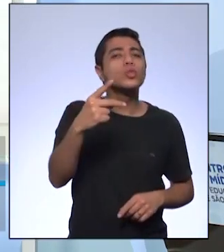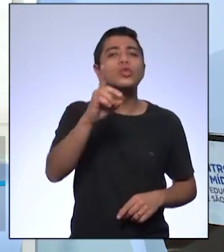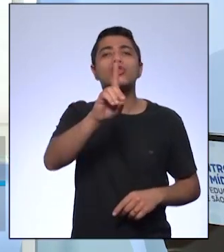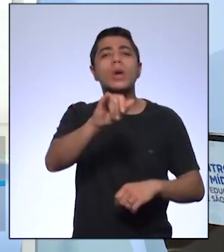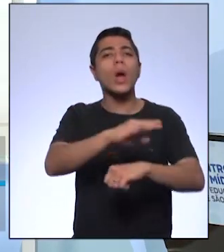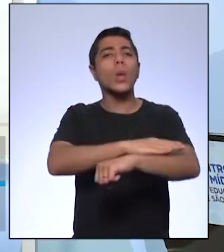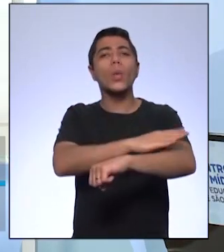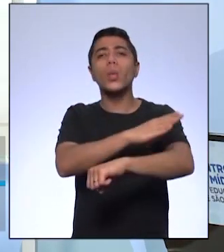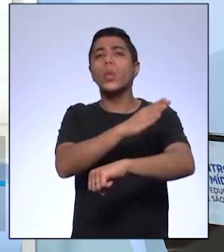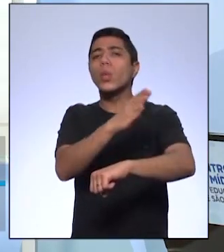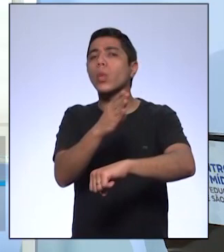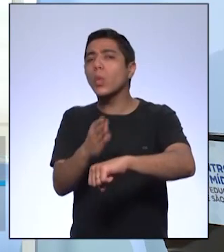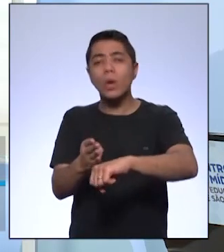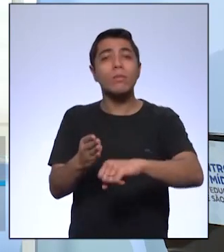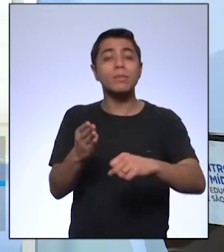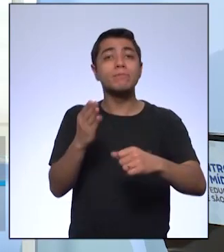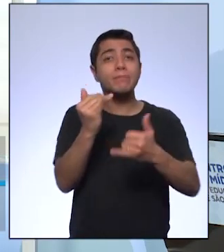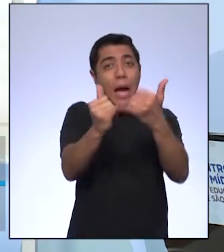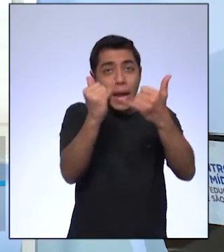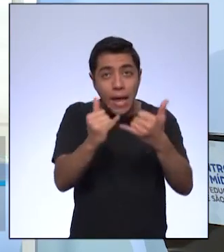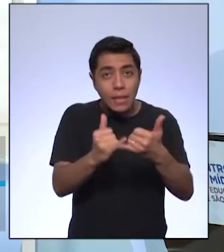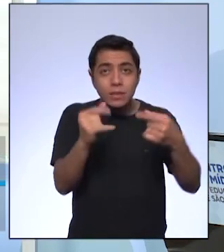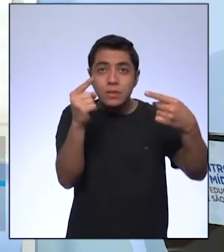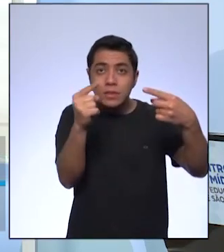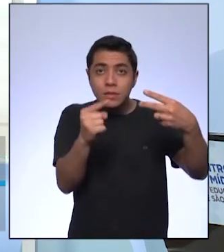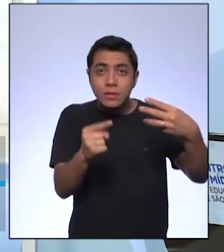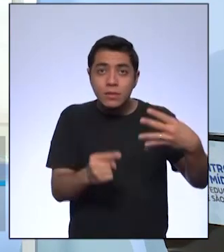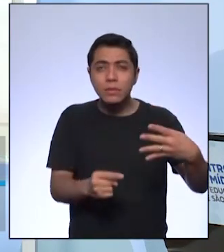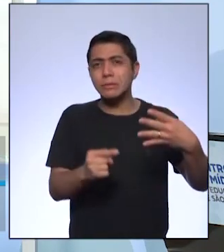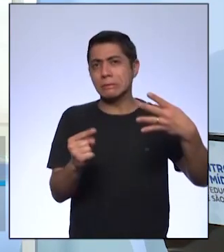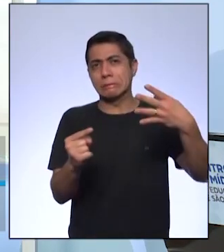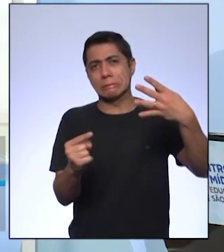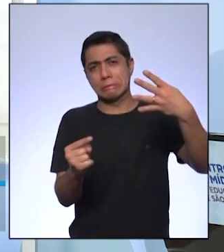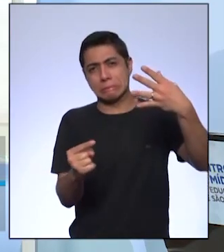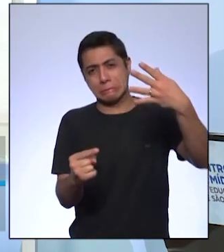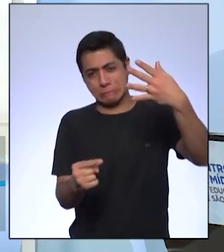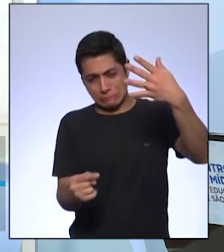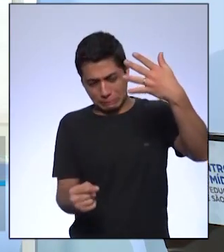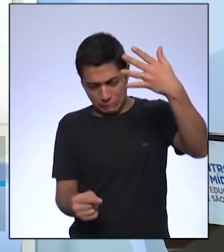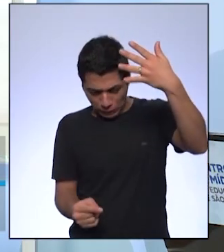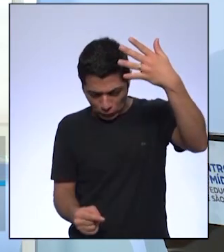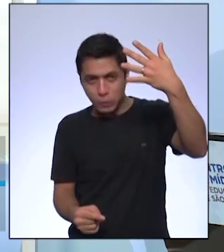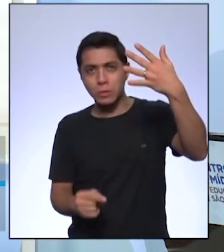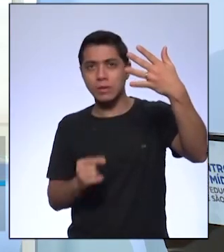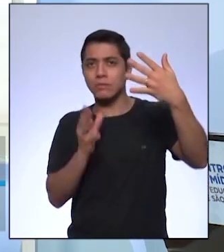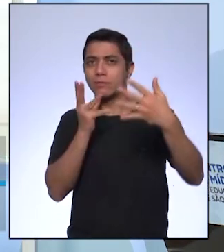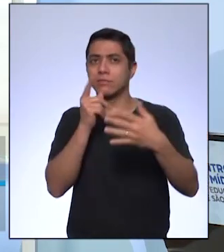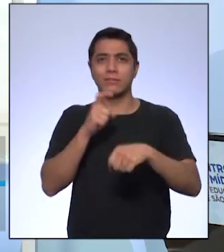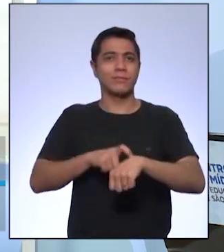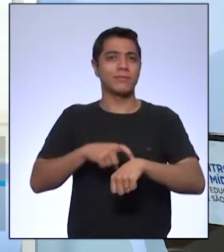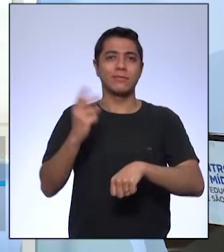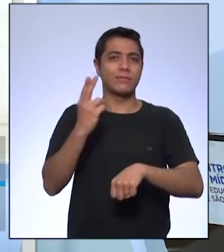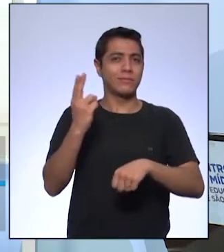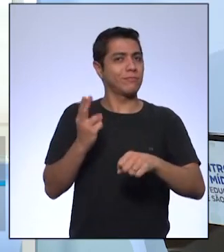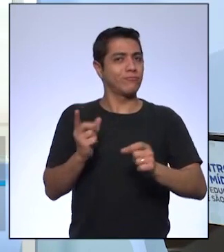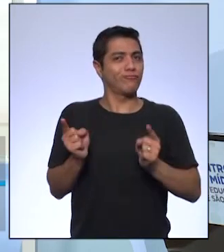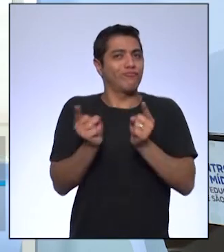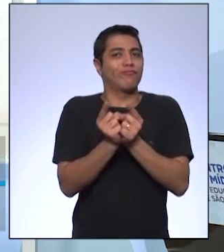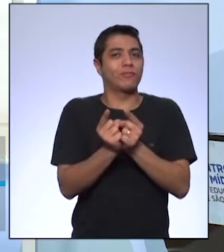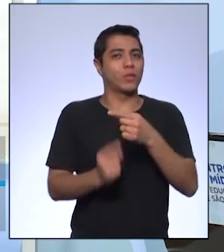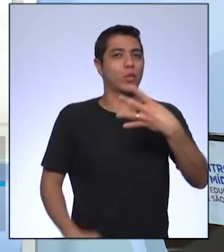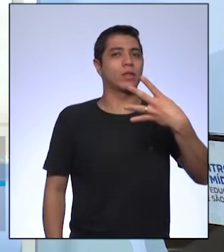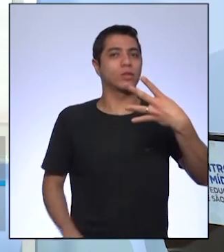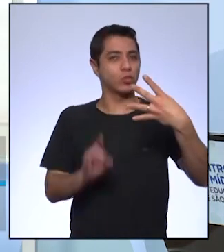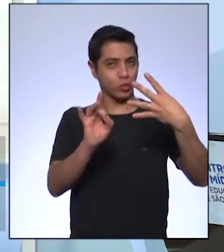gente vai passar aqui muito tempo descrevendo essas situações. Eu coloquei essas 4 situações aqui que o professor Jonas acabou de vivenciar, falou